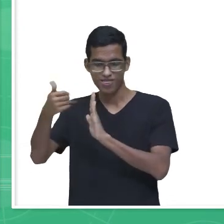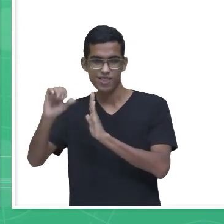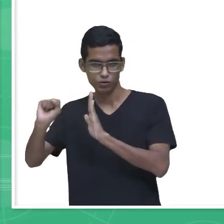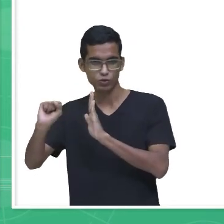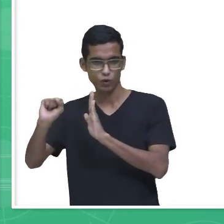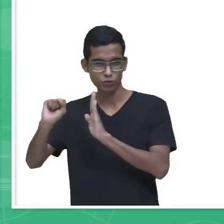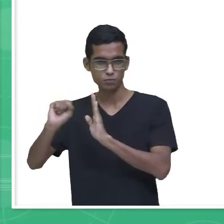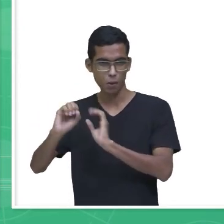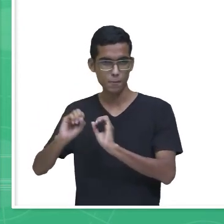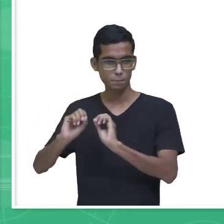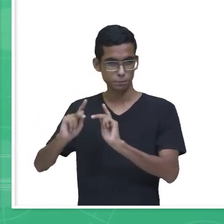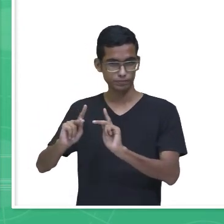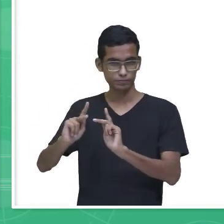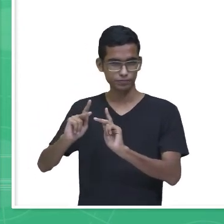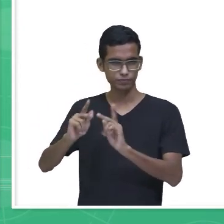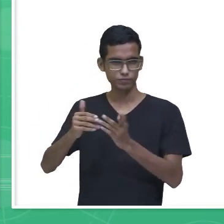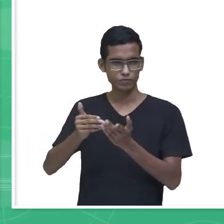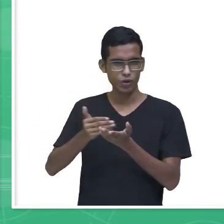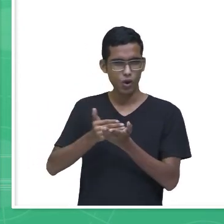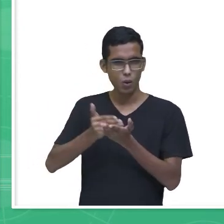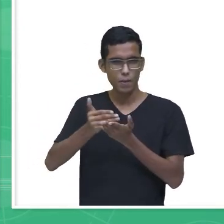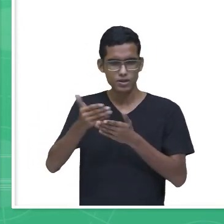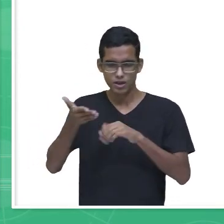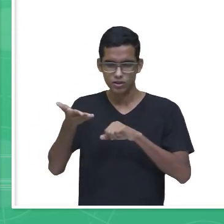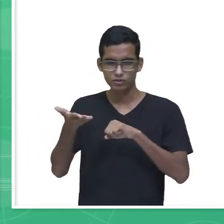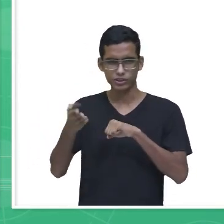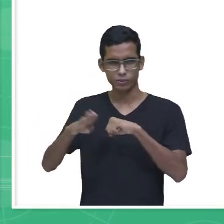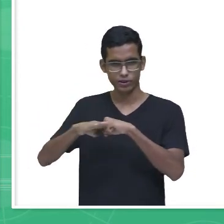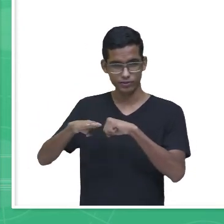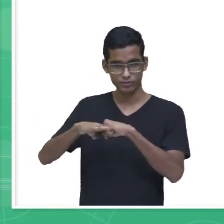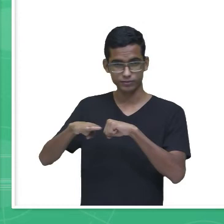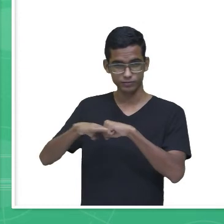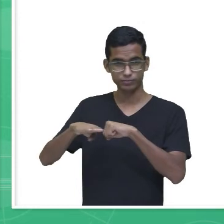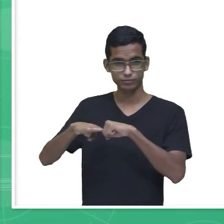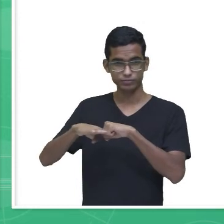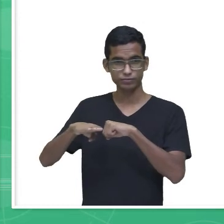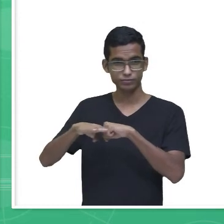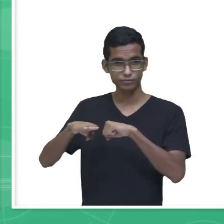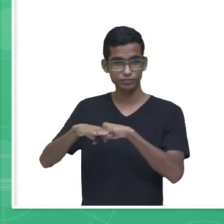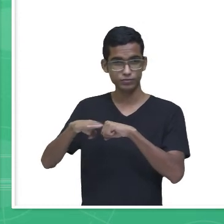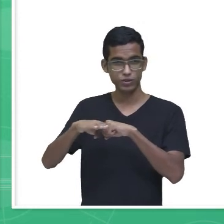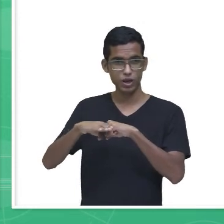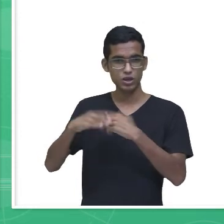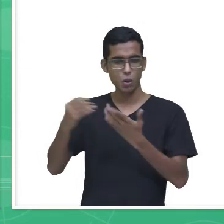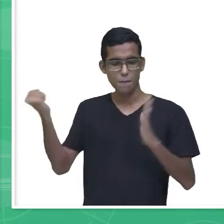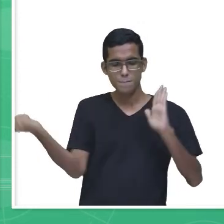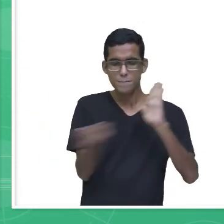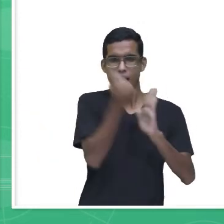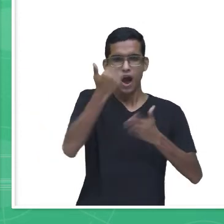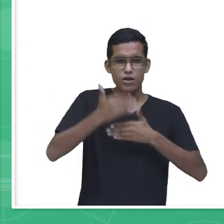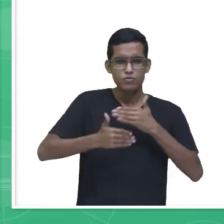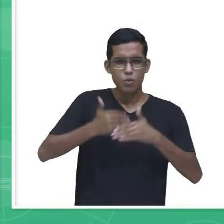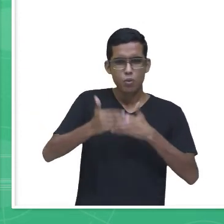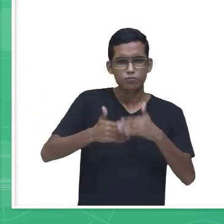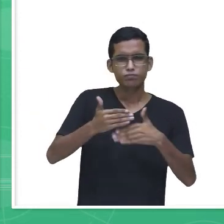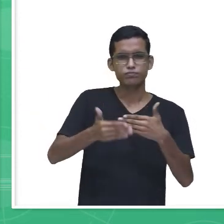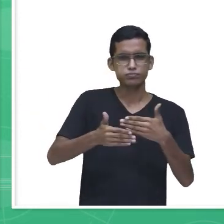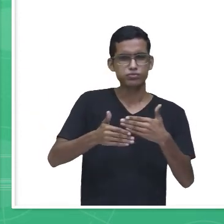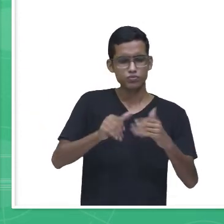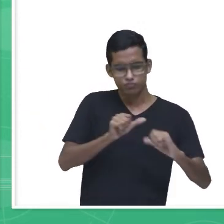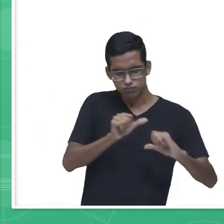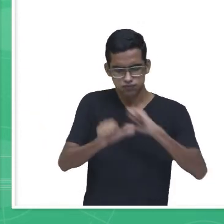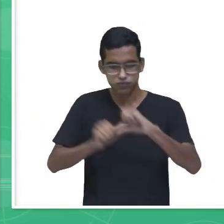nós chamamos de Idade Contemporânea, marca uma transição do pensamento medieval,